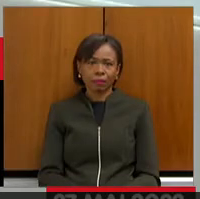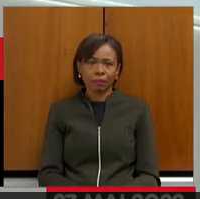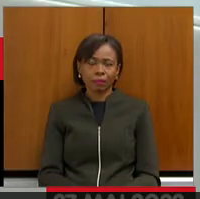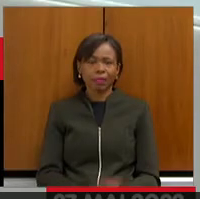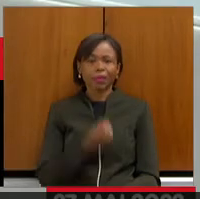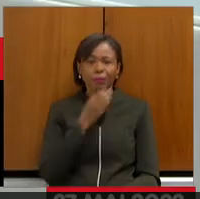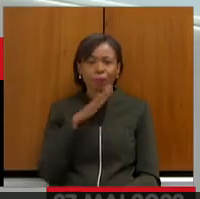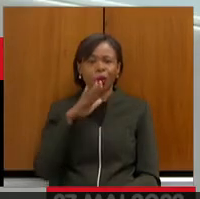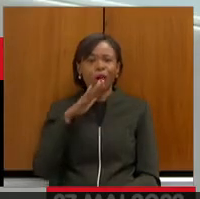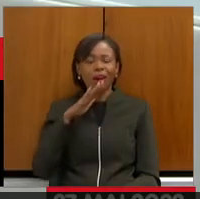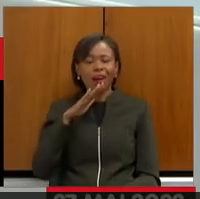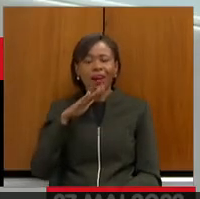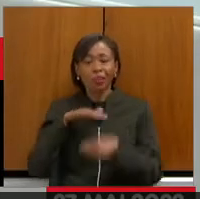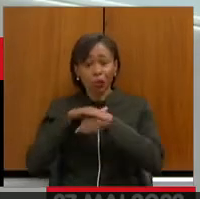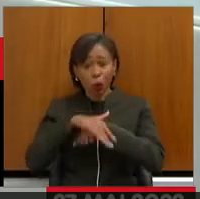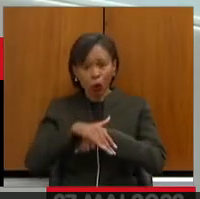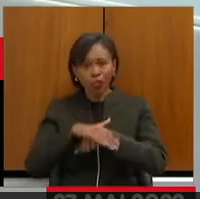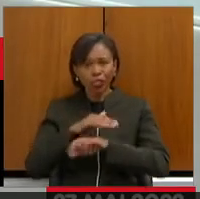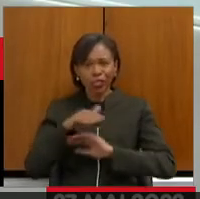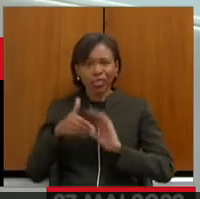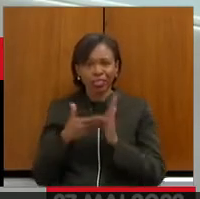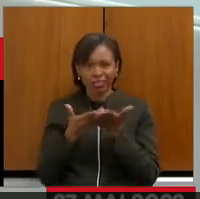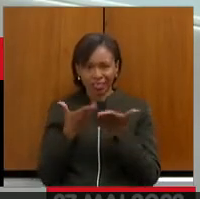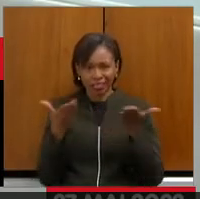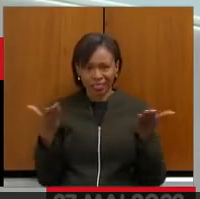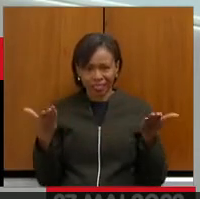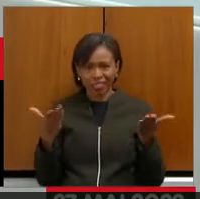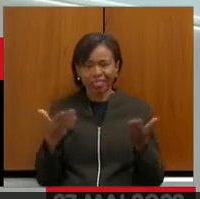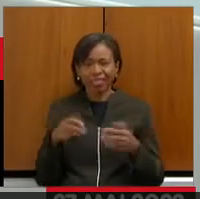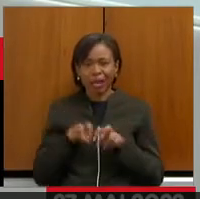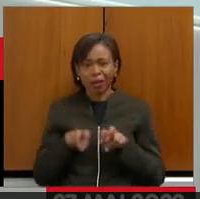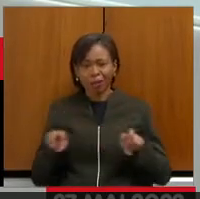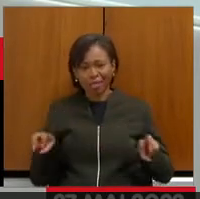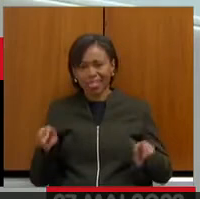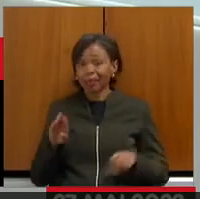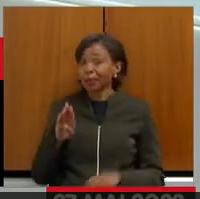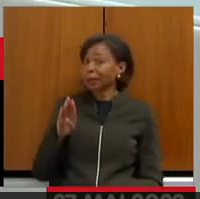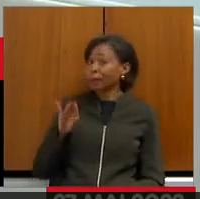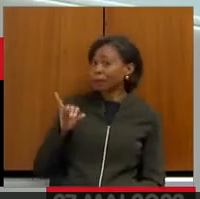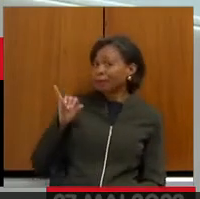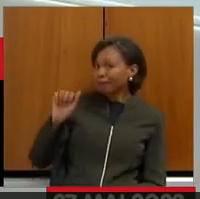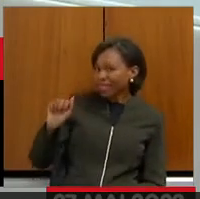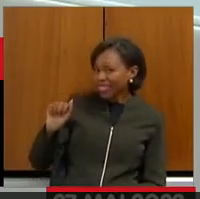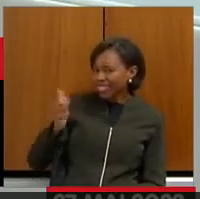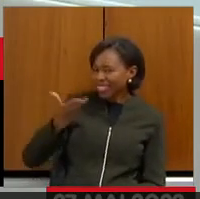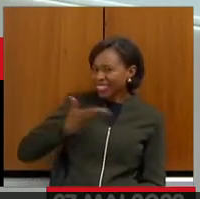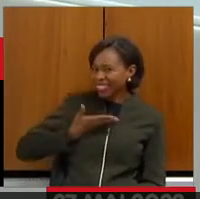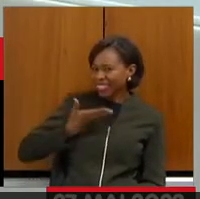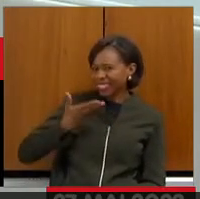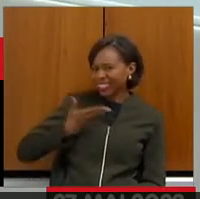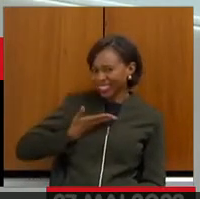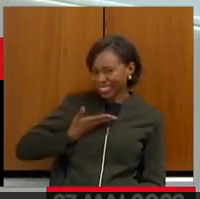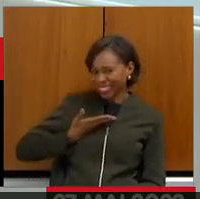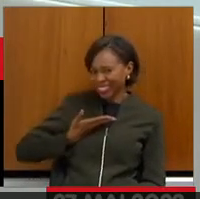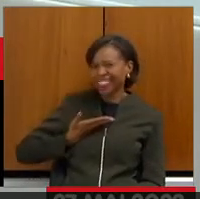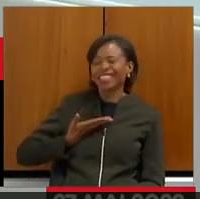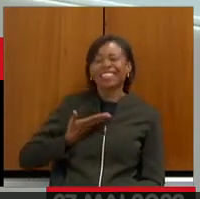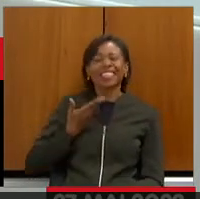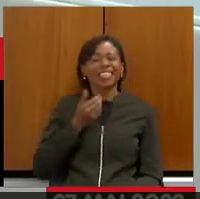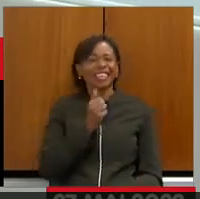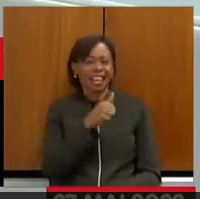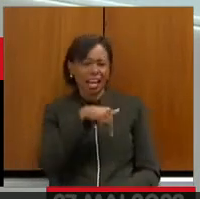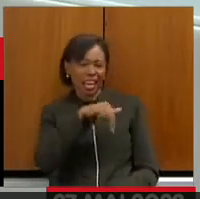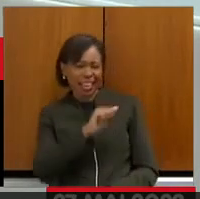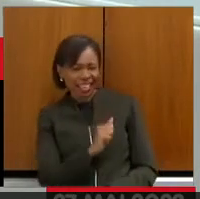boa noite né a todos e a todos boa noite a mesa Bia companheira Ana